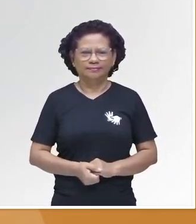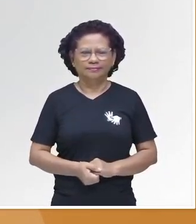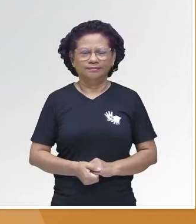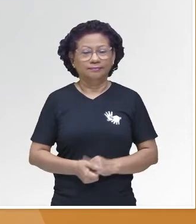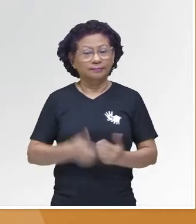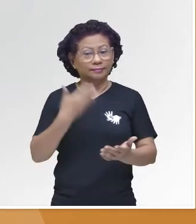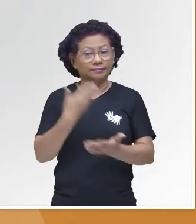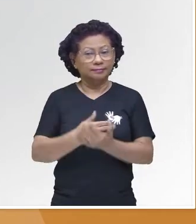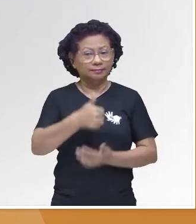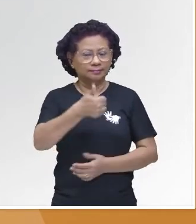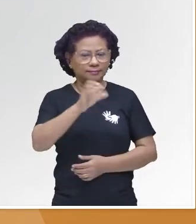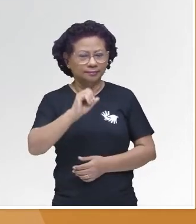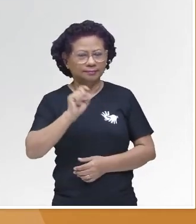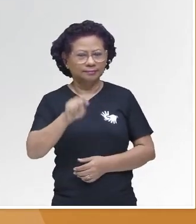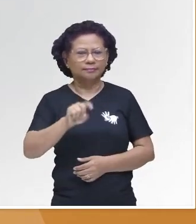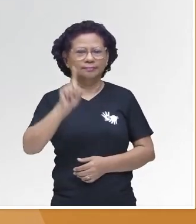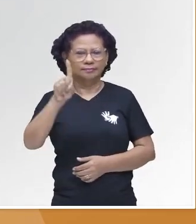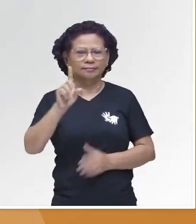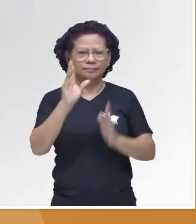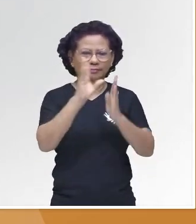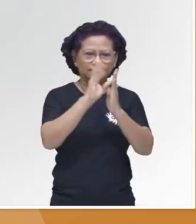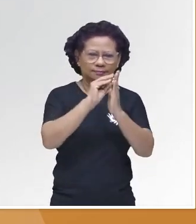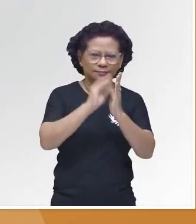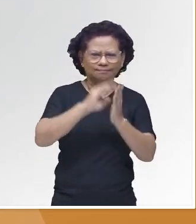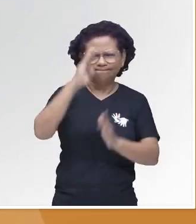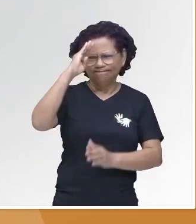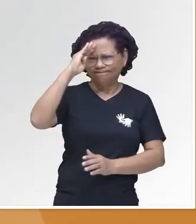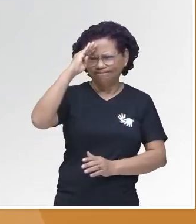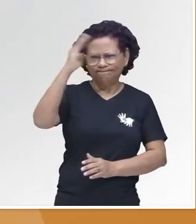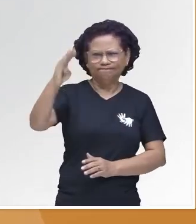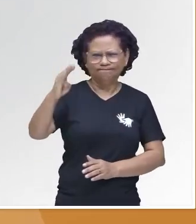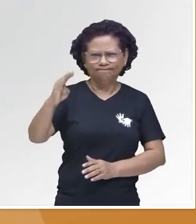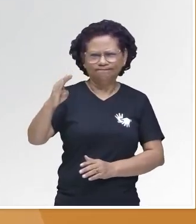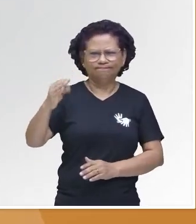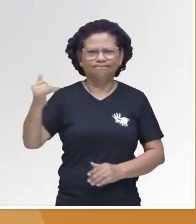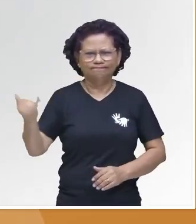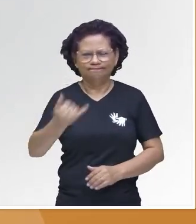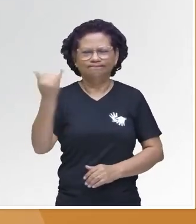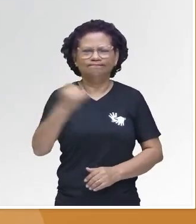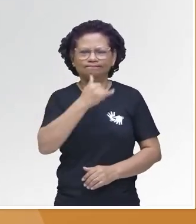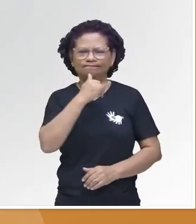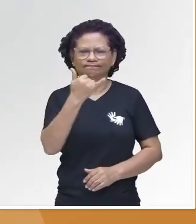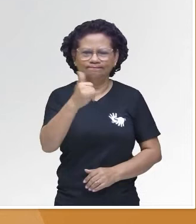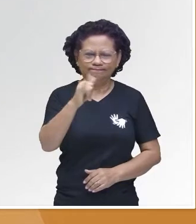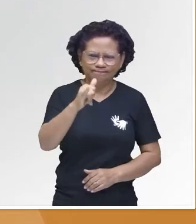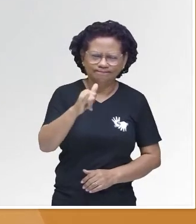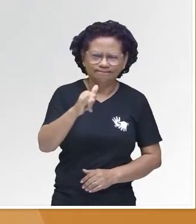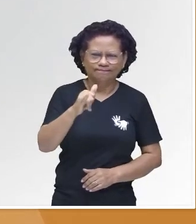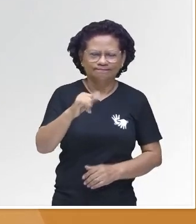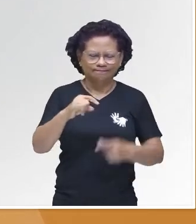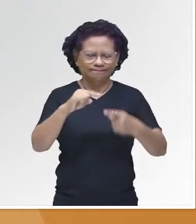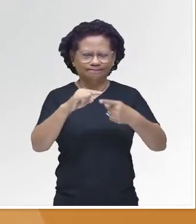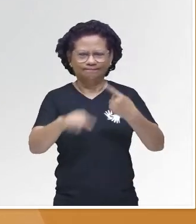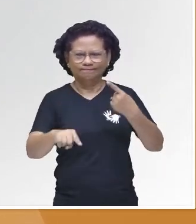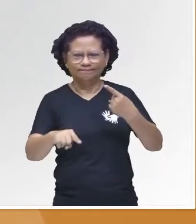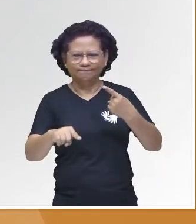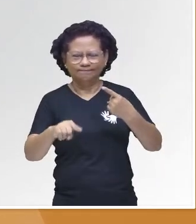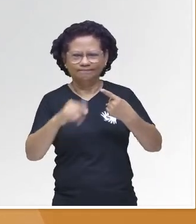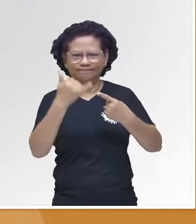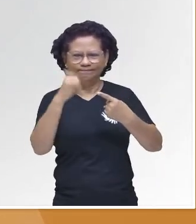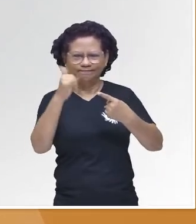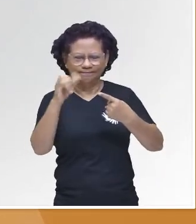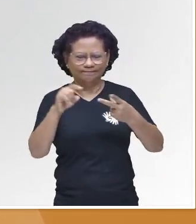Aula 10.1. Conteúdos. As principais fontes de energia. Fontes não renováveis de energia.